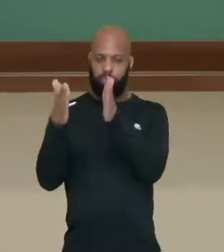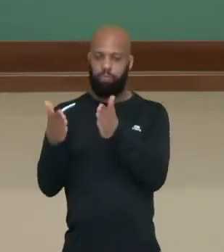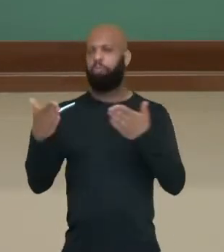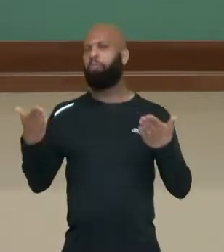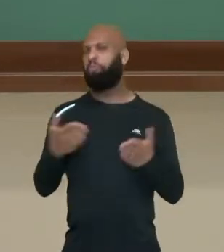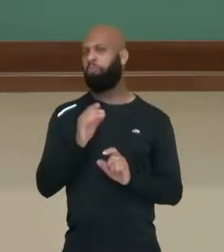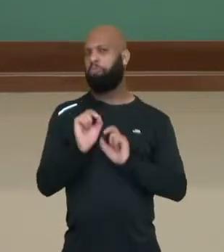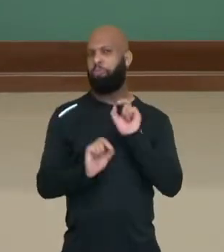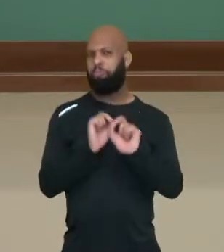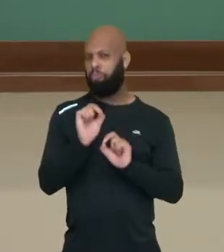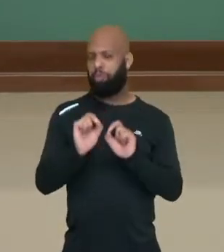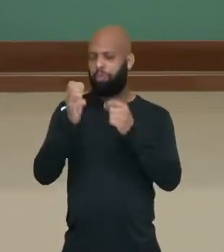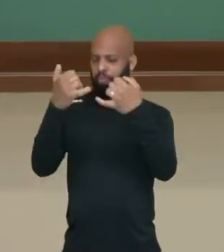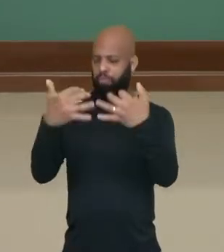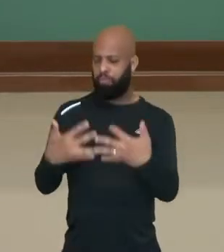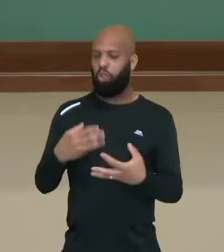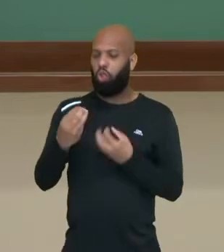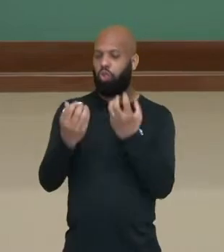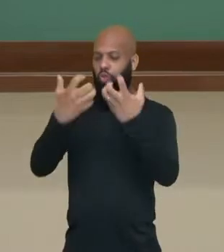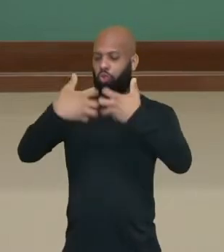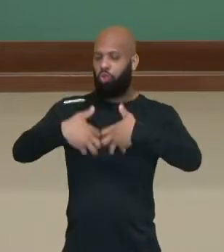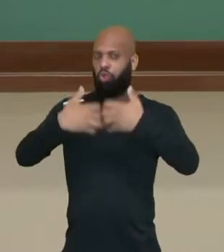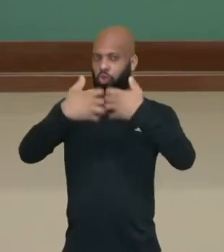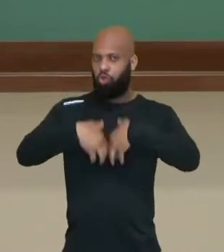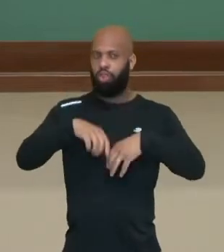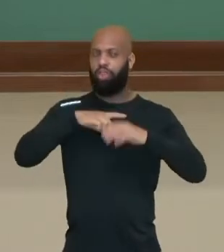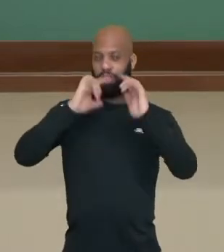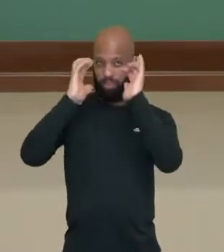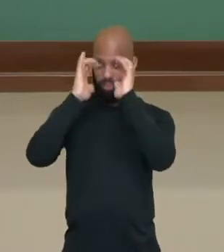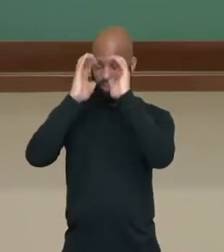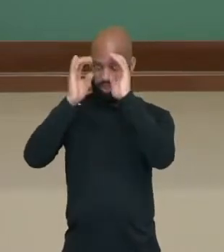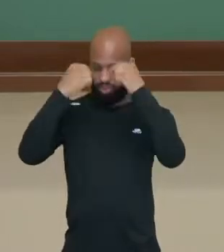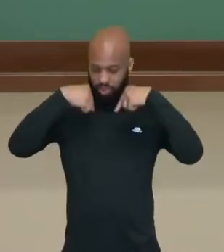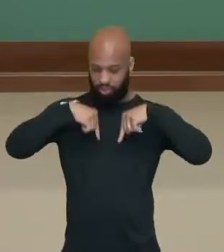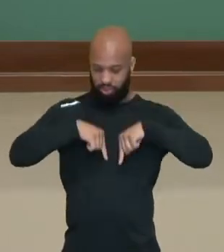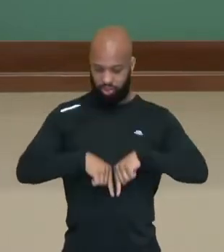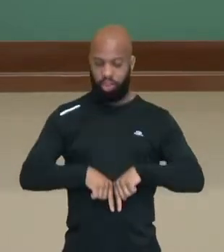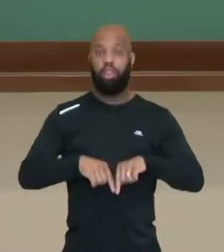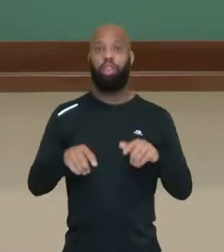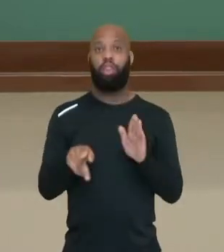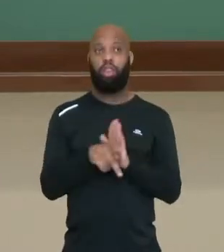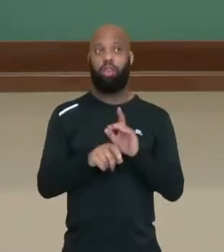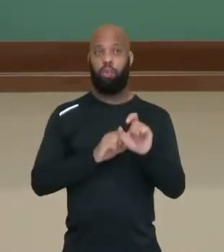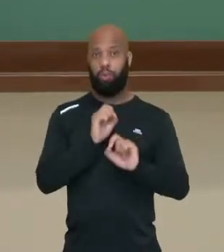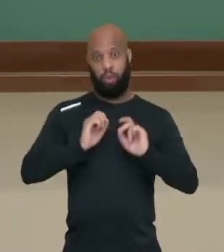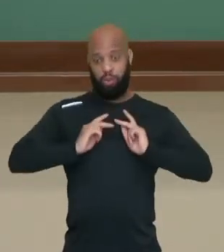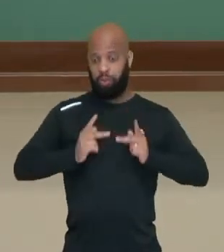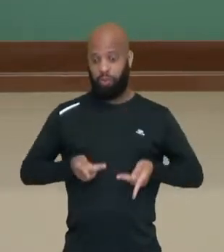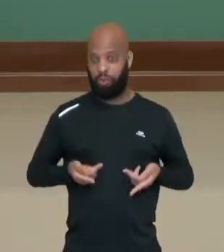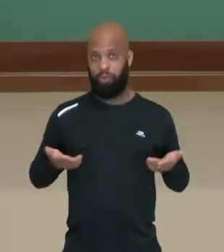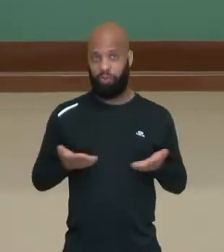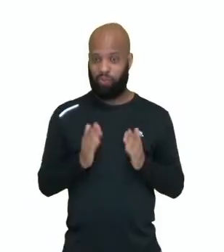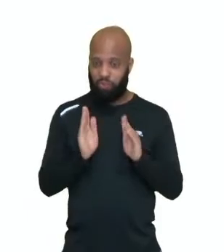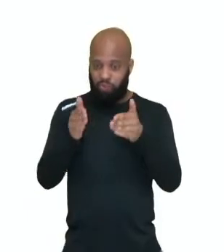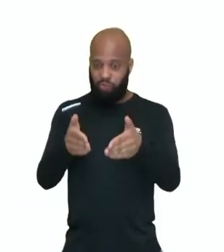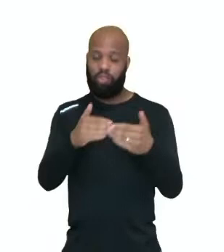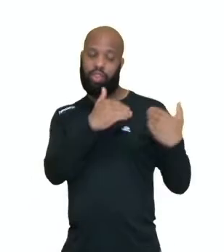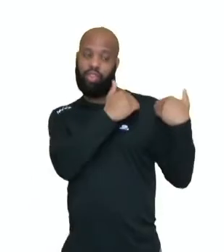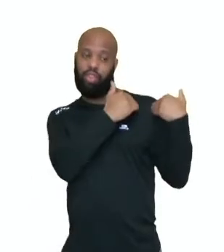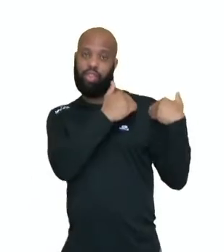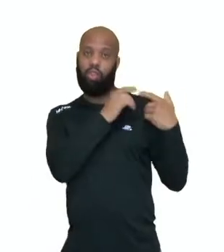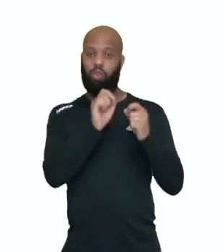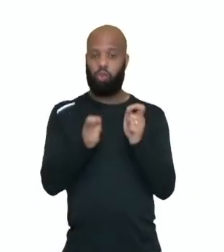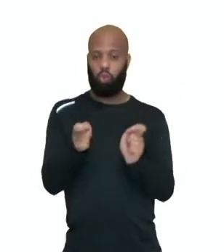vai falar um pouquinho como é que funciona esse sistema nervoso, né? Especificamente do sistema nervoso humano, que ele vai ser responsável, então,